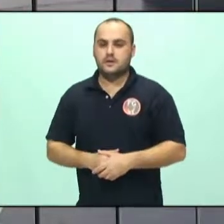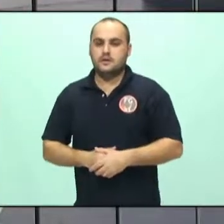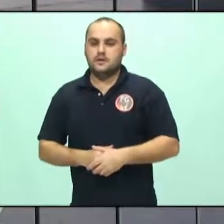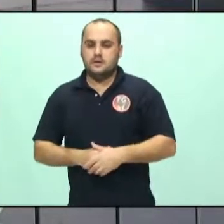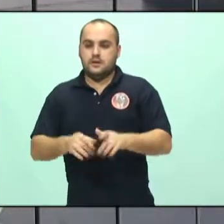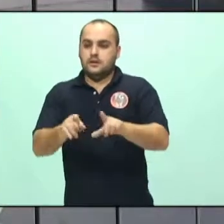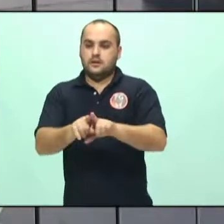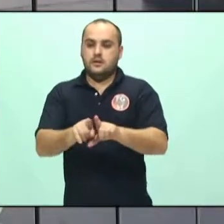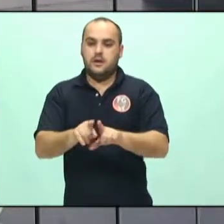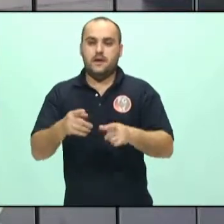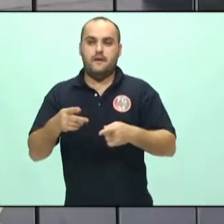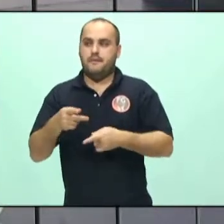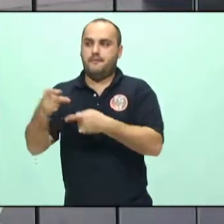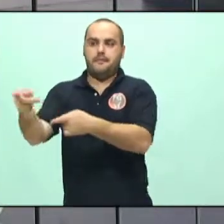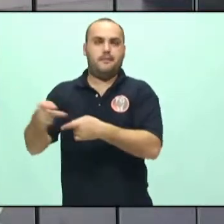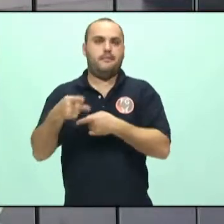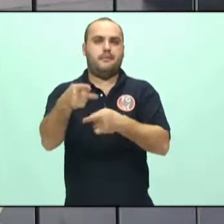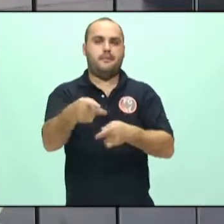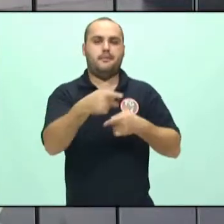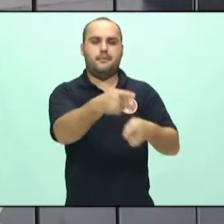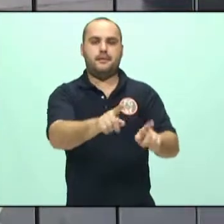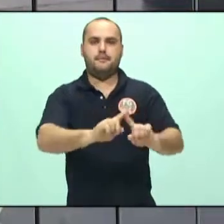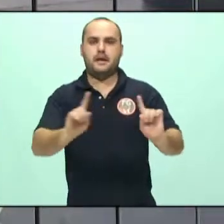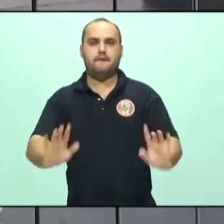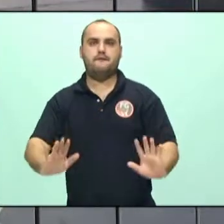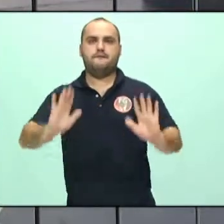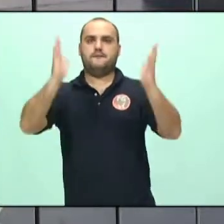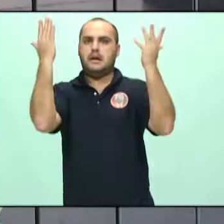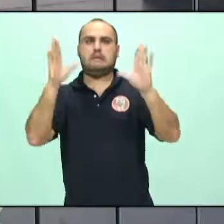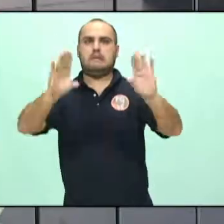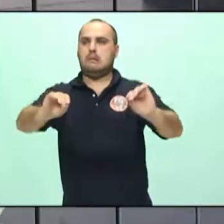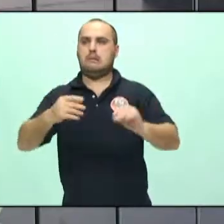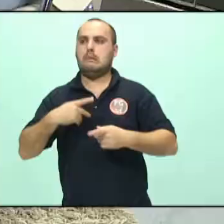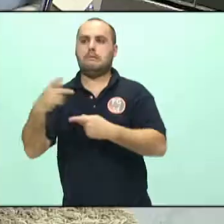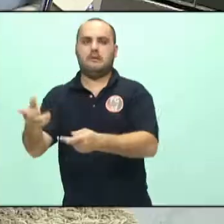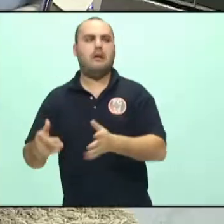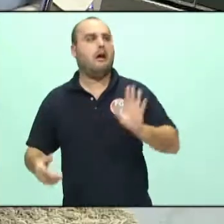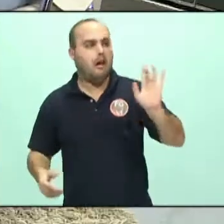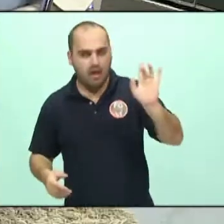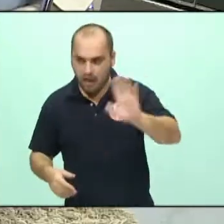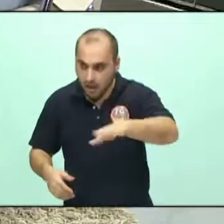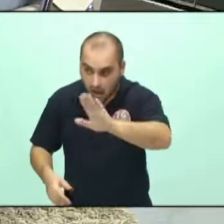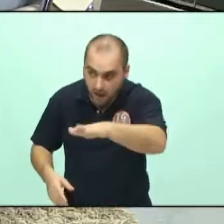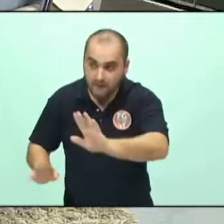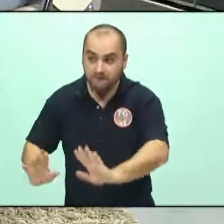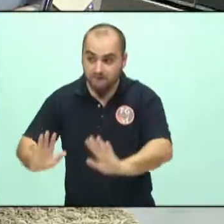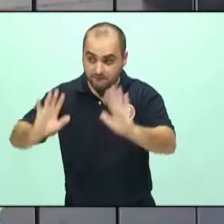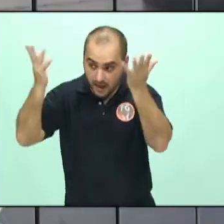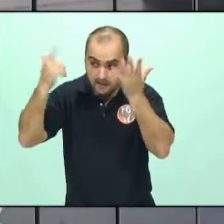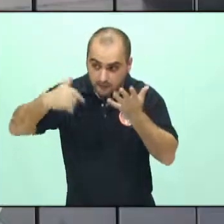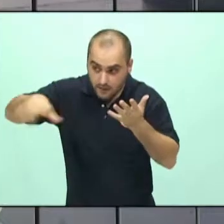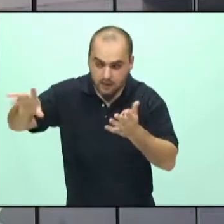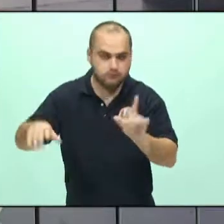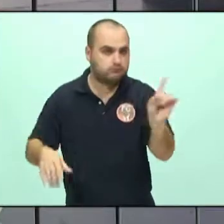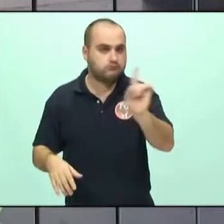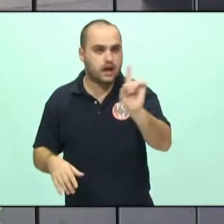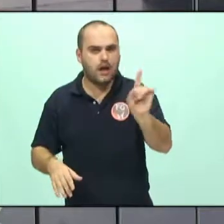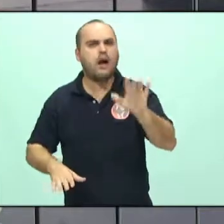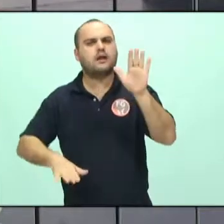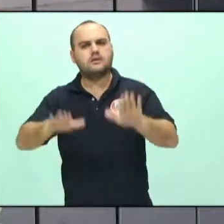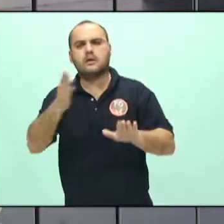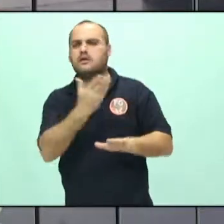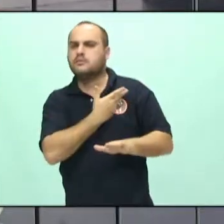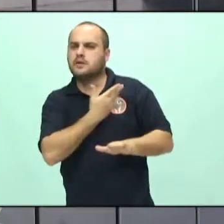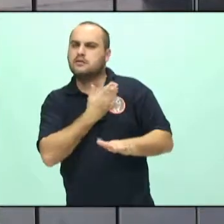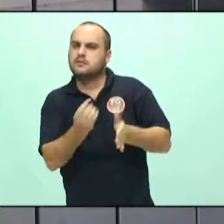à noite, mas também não vou em festas à noite. Porque para festa você vai, não, mas também não vou. Às vezes os colegas fazem um